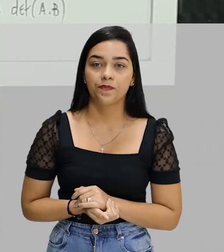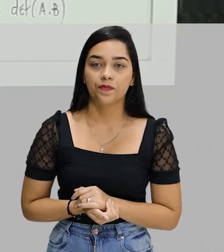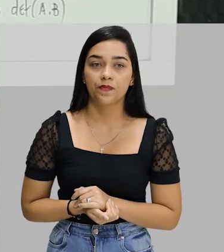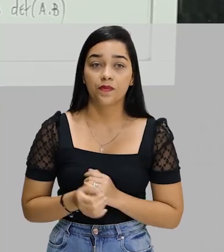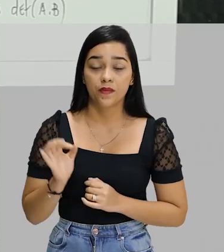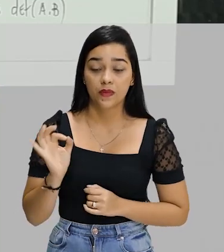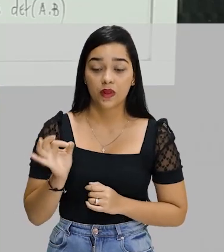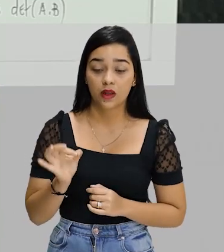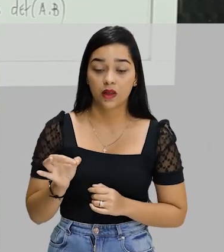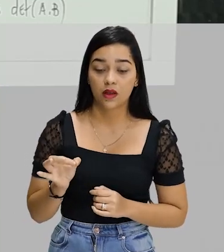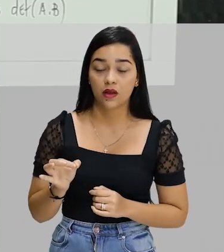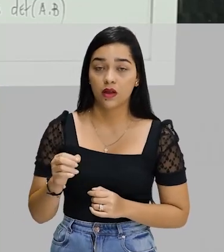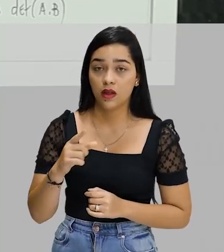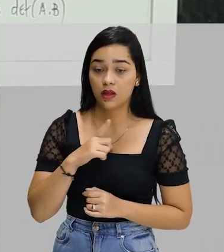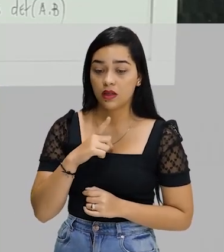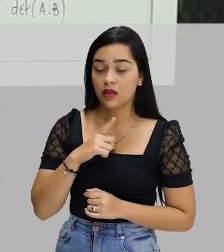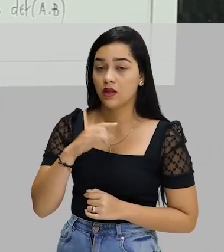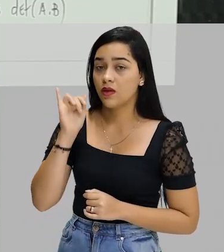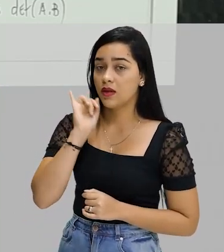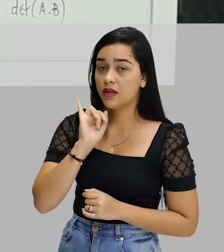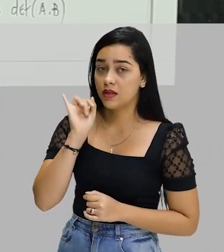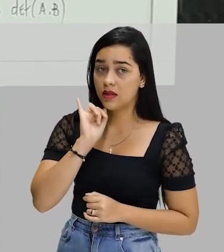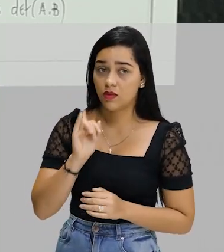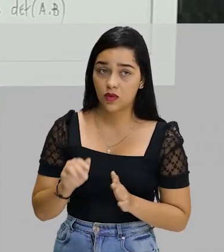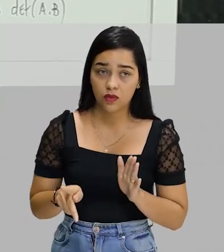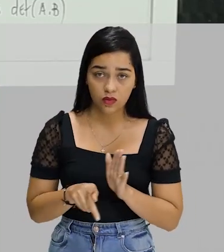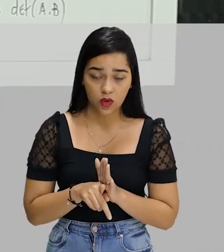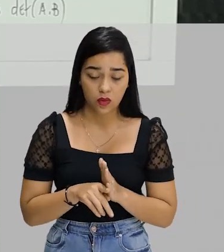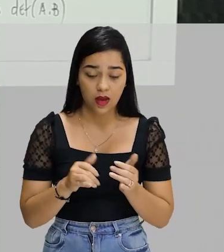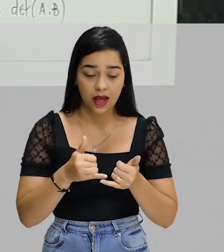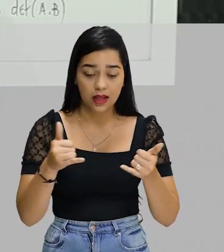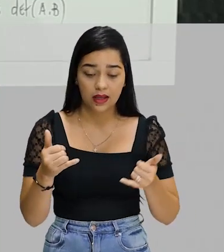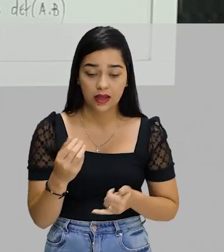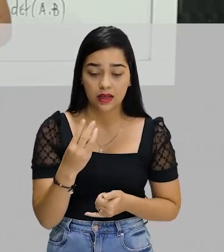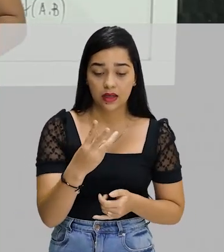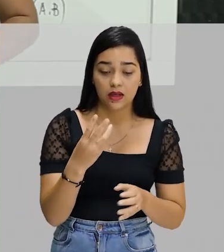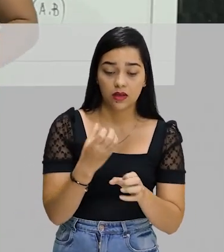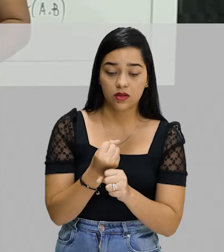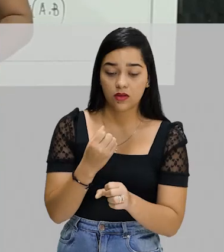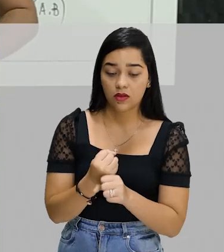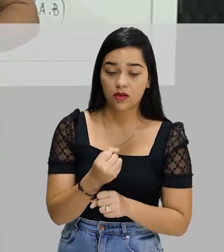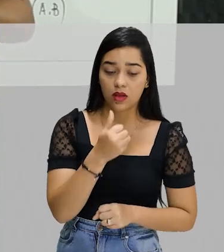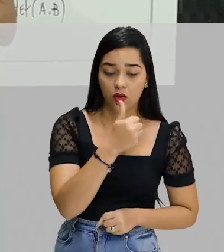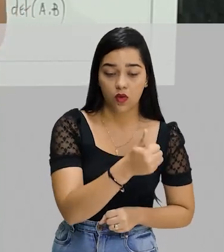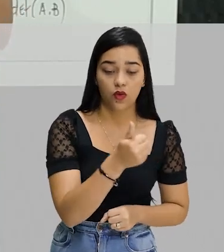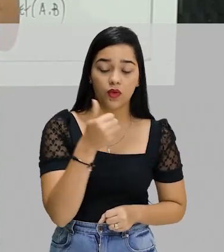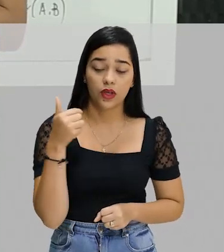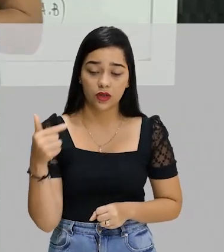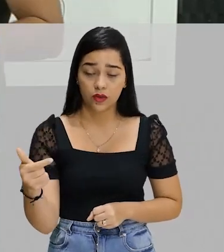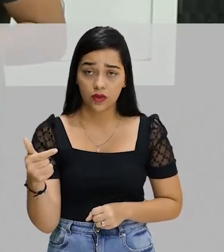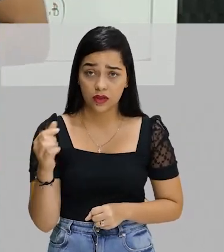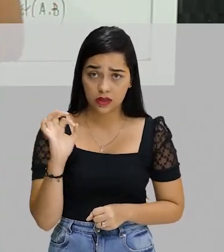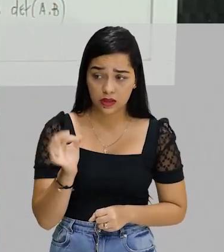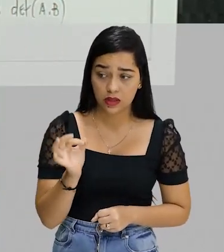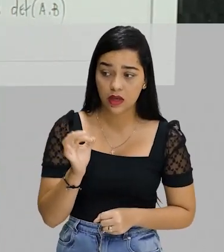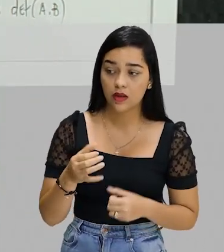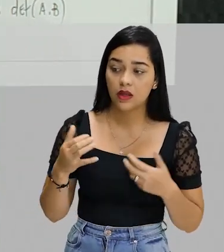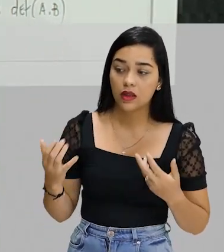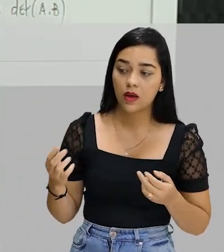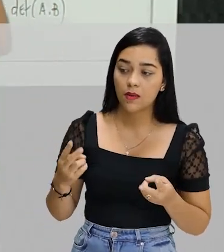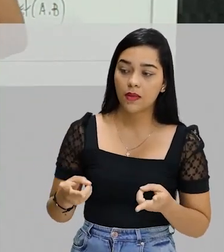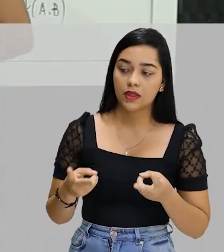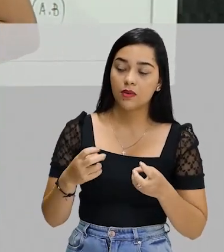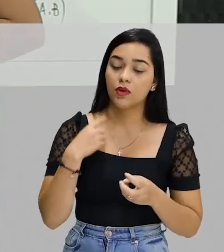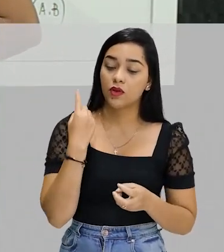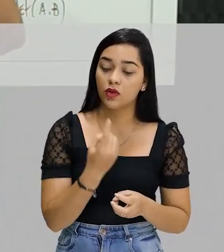Tá? Nesse nosso exemplo aqui específico, a linha 3 é o somatório da linha 1 com a linha 2. Perfeito? Então veja que a